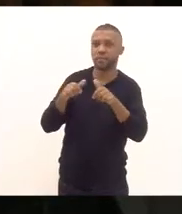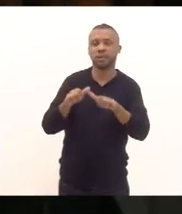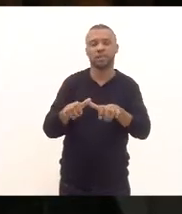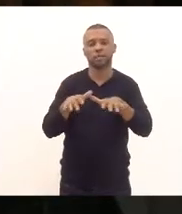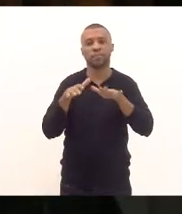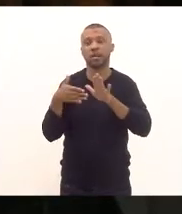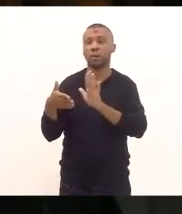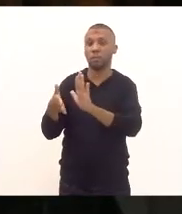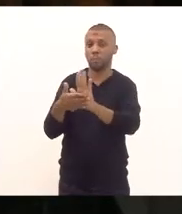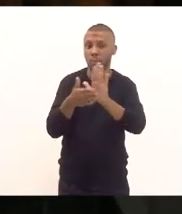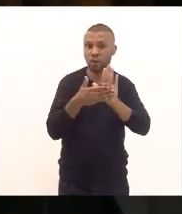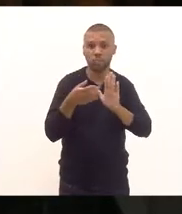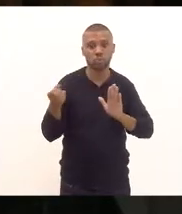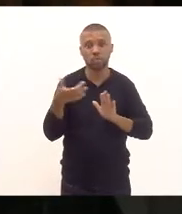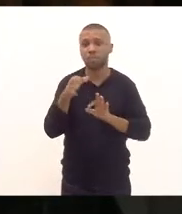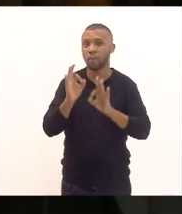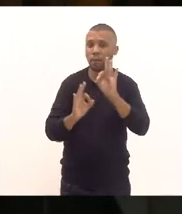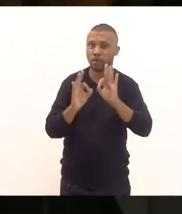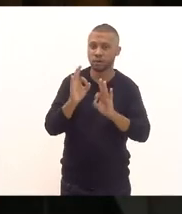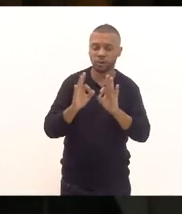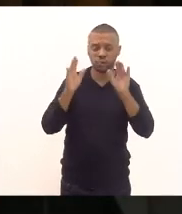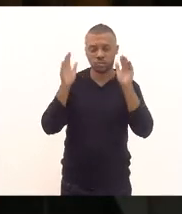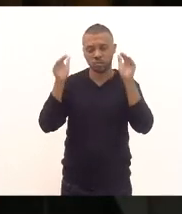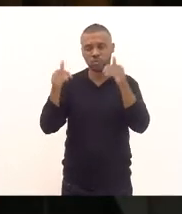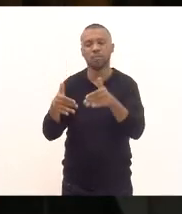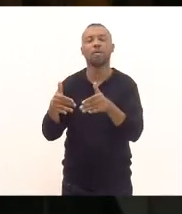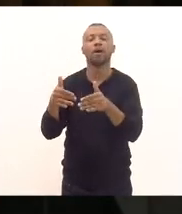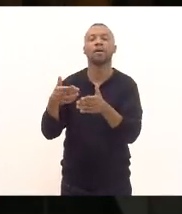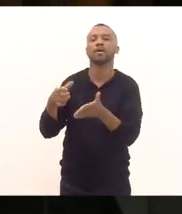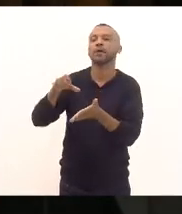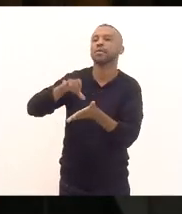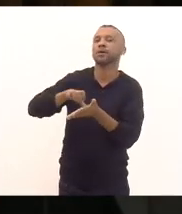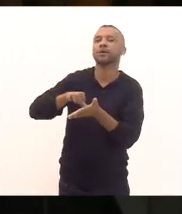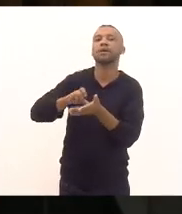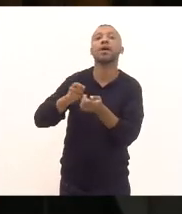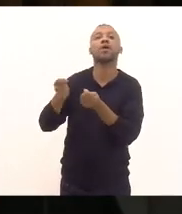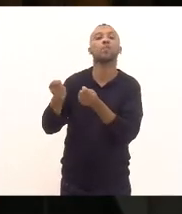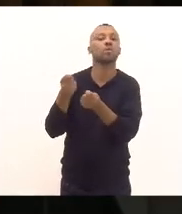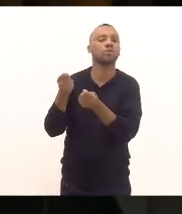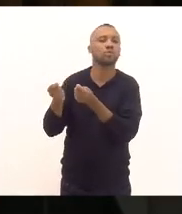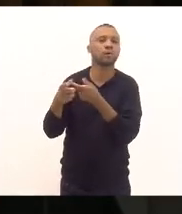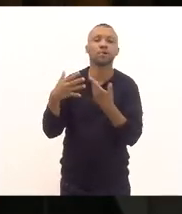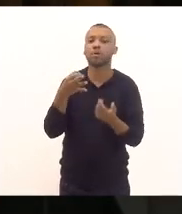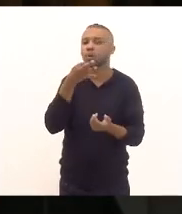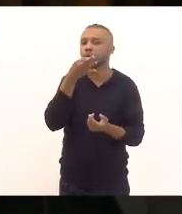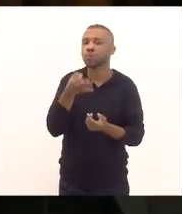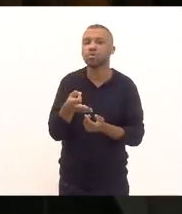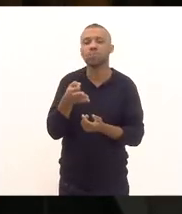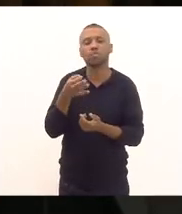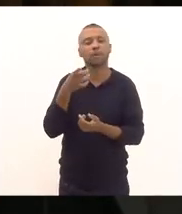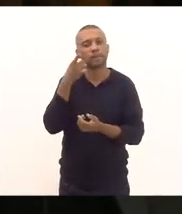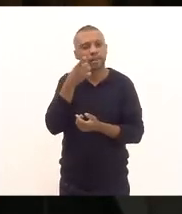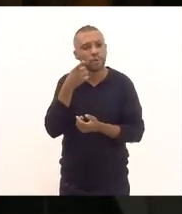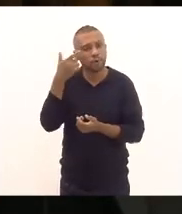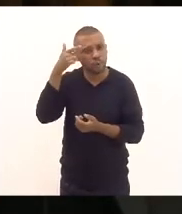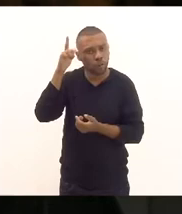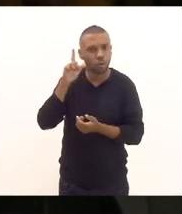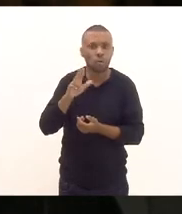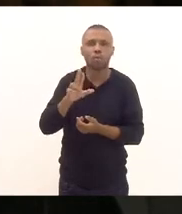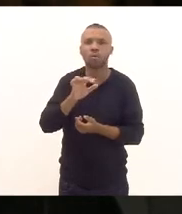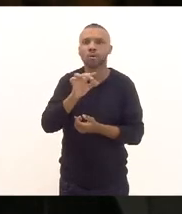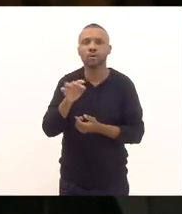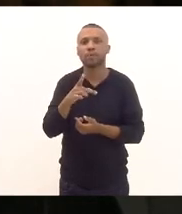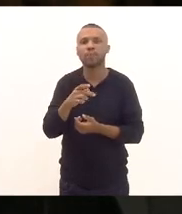propor um novo projeto sobre os agências reguladoras então o que que que que sugeriu o deputado dos Paulo e